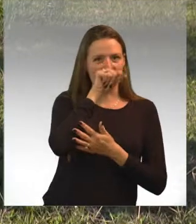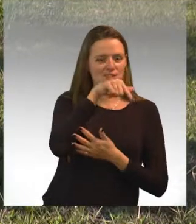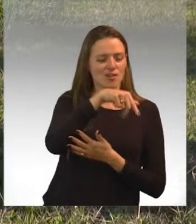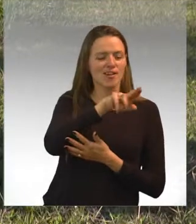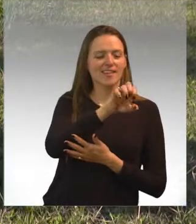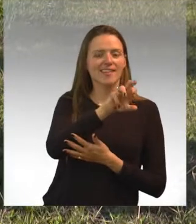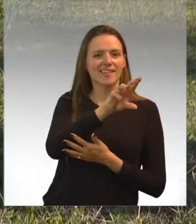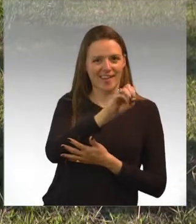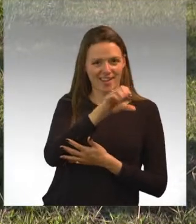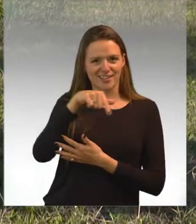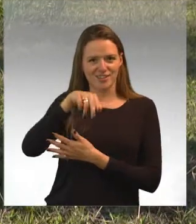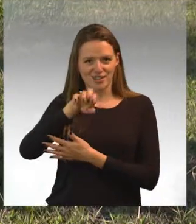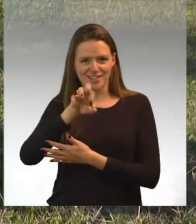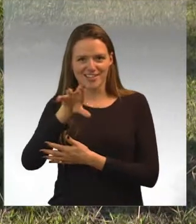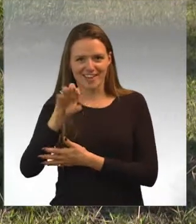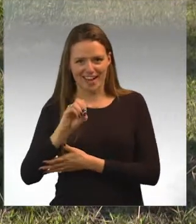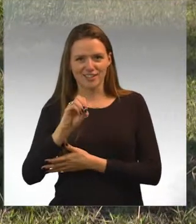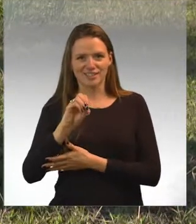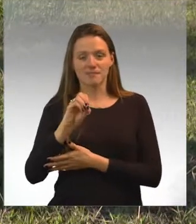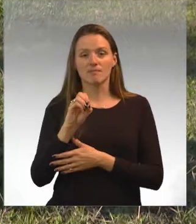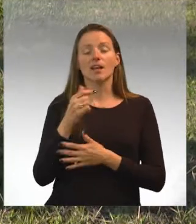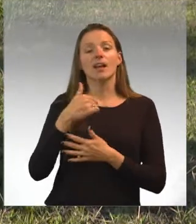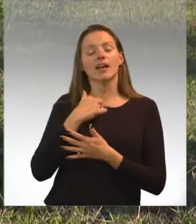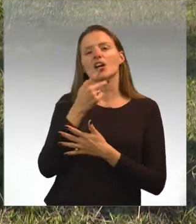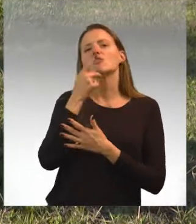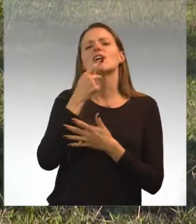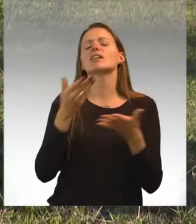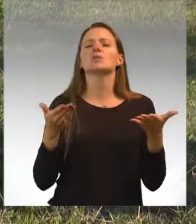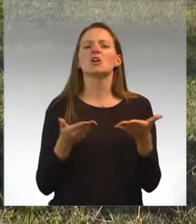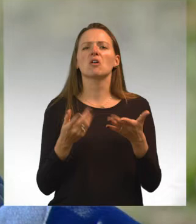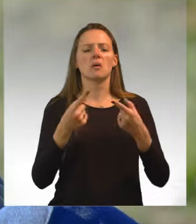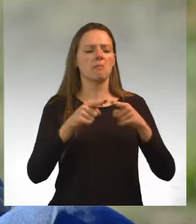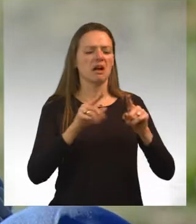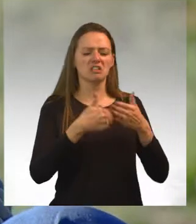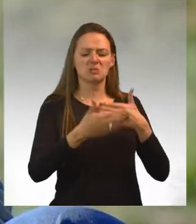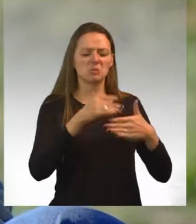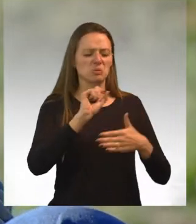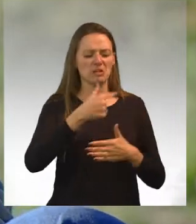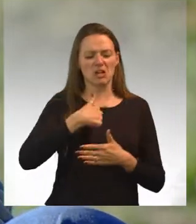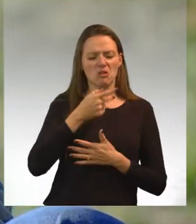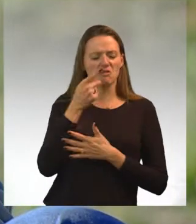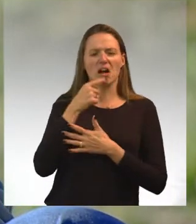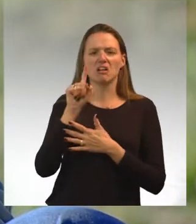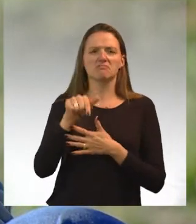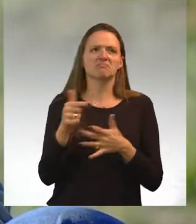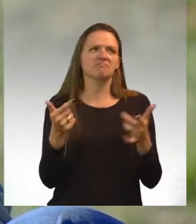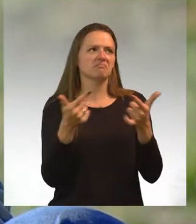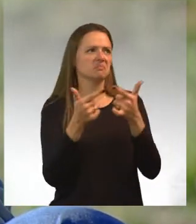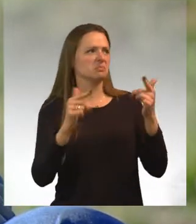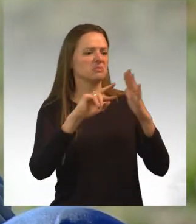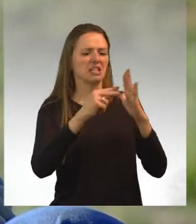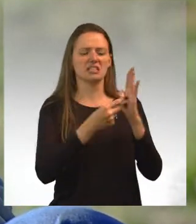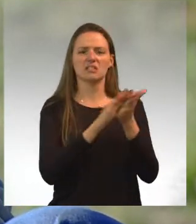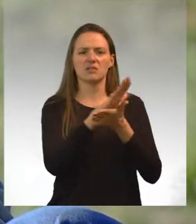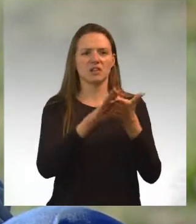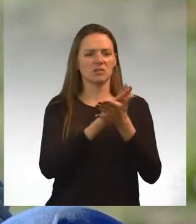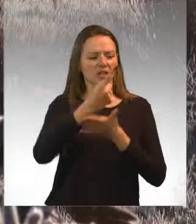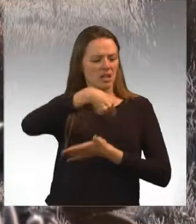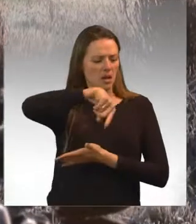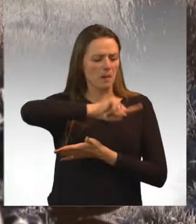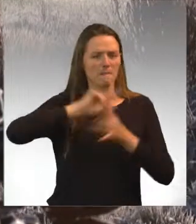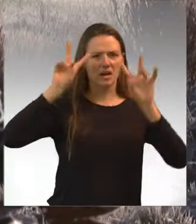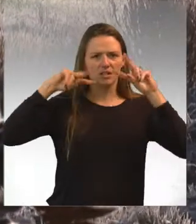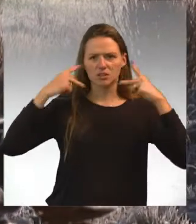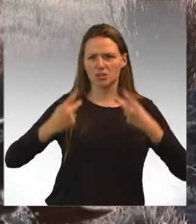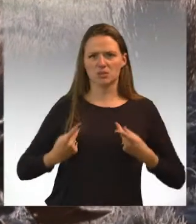Então, eu estou falando aqui, mas tudo que eu falo é inútil, não tem sentido para nós humanos. Mas está cheio